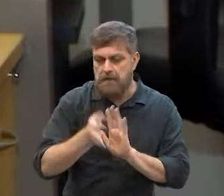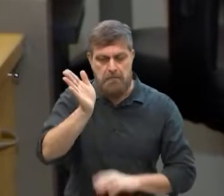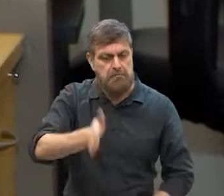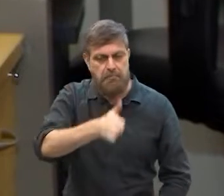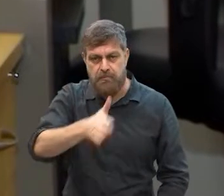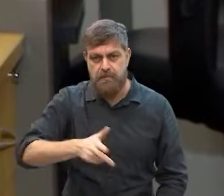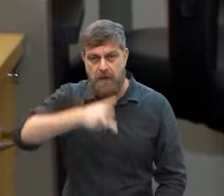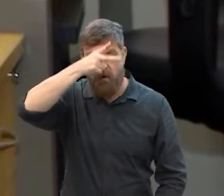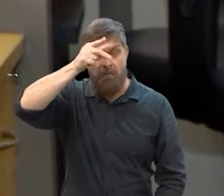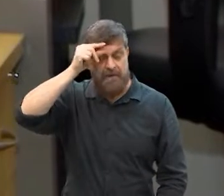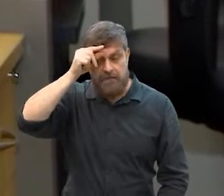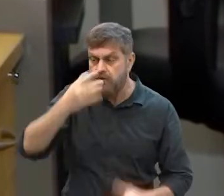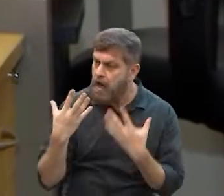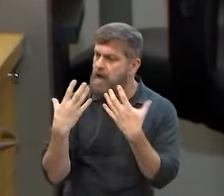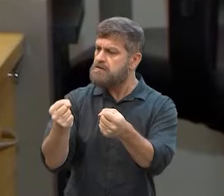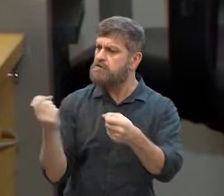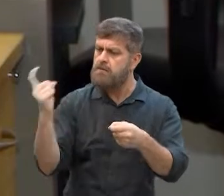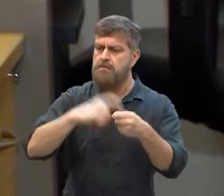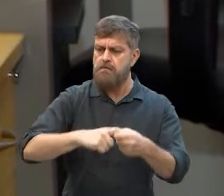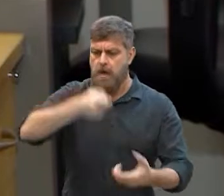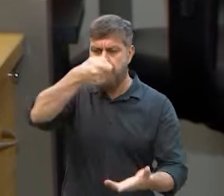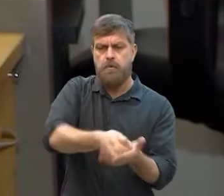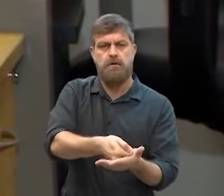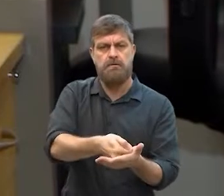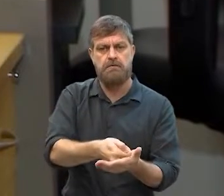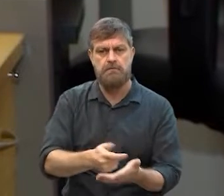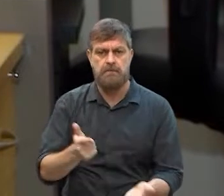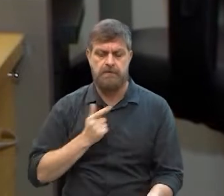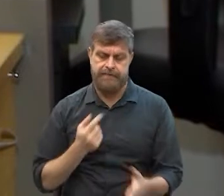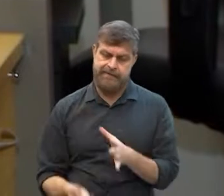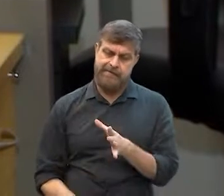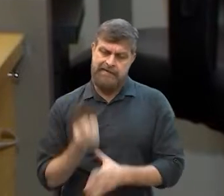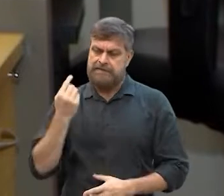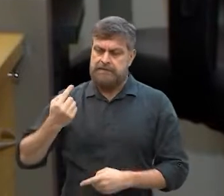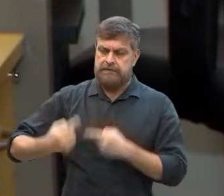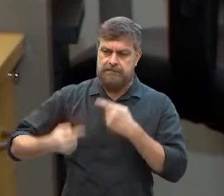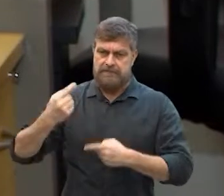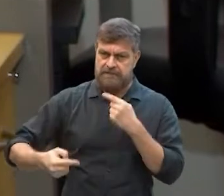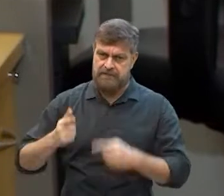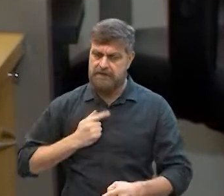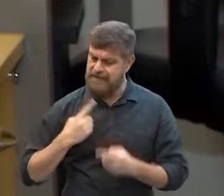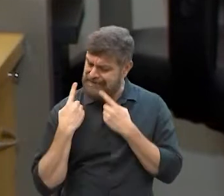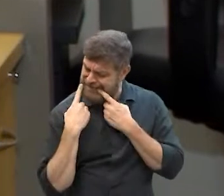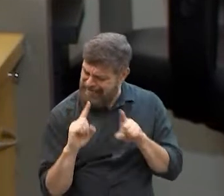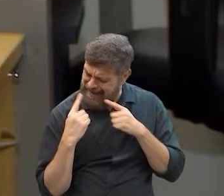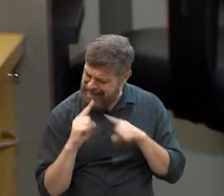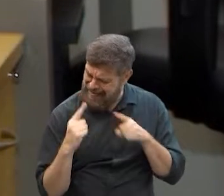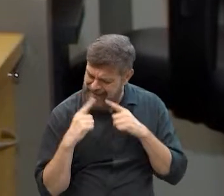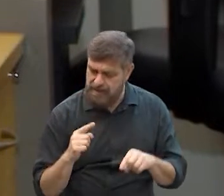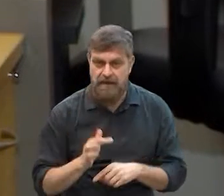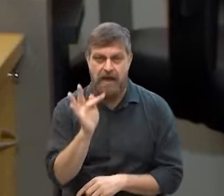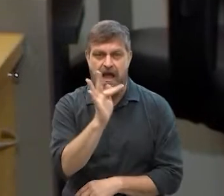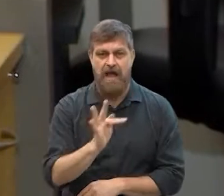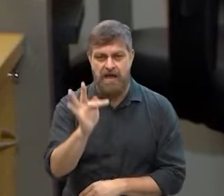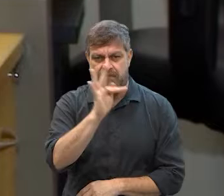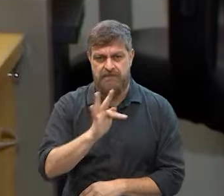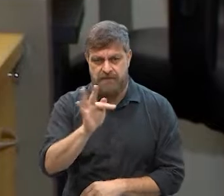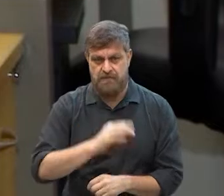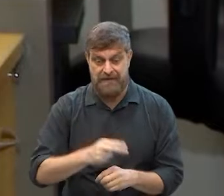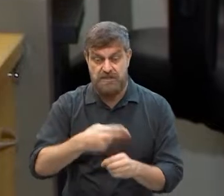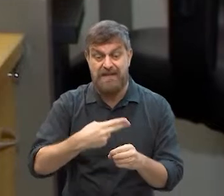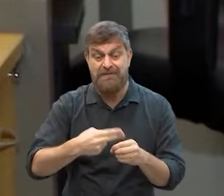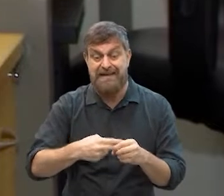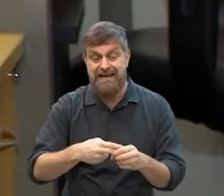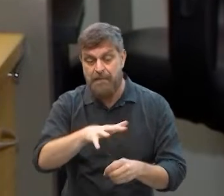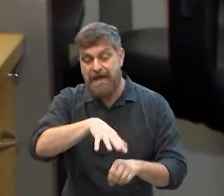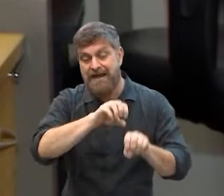adesão autoritária e por isso que tem surtido tanto debate e bastante crítica. A Faculdade de Educação da